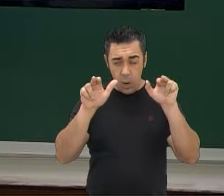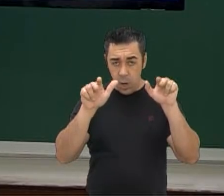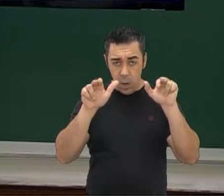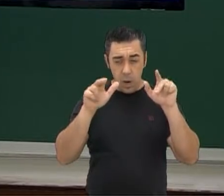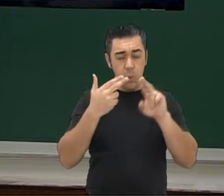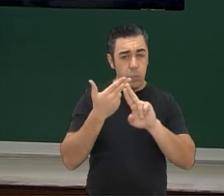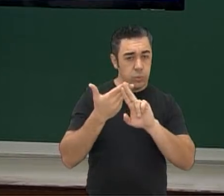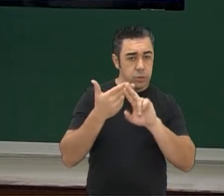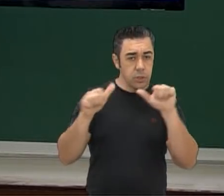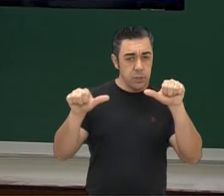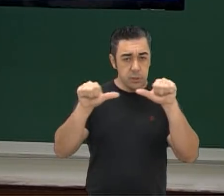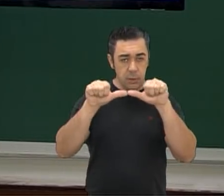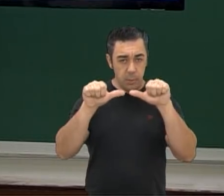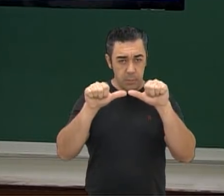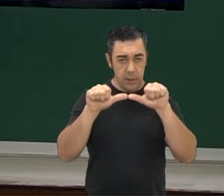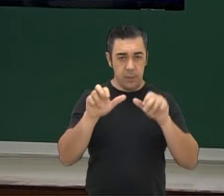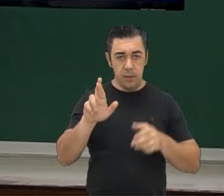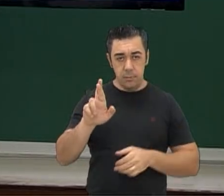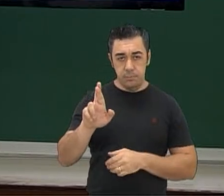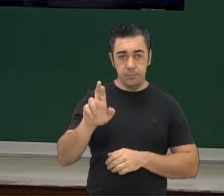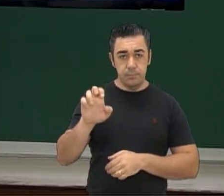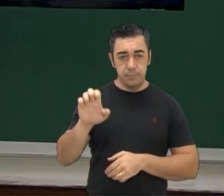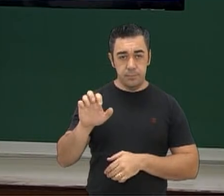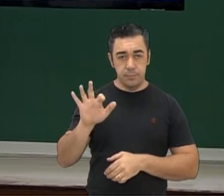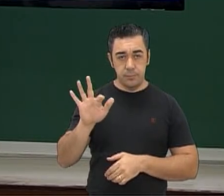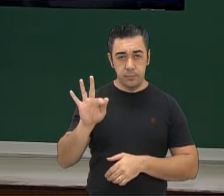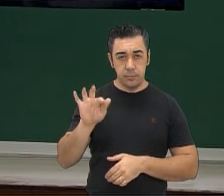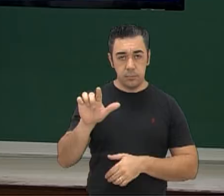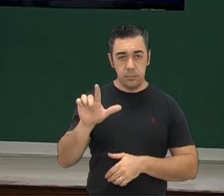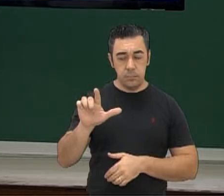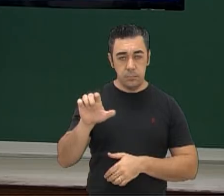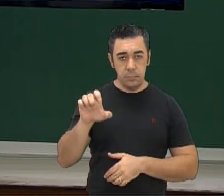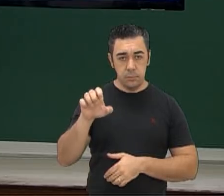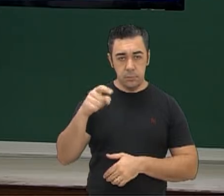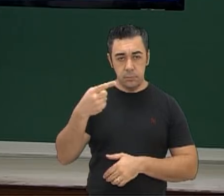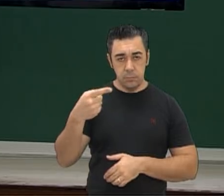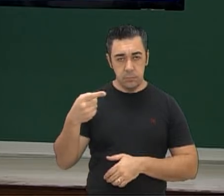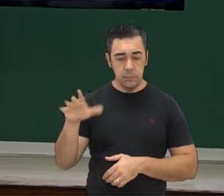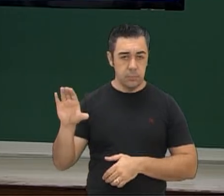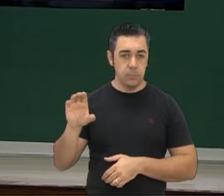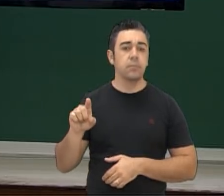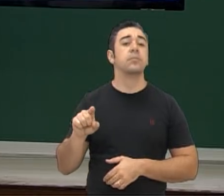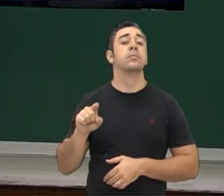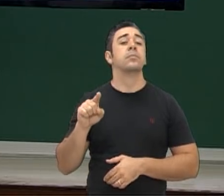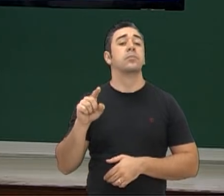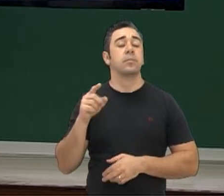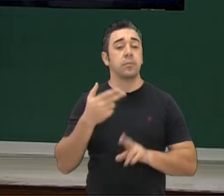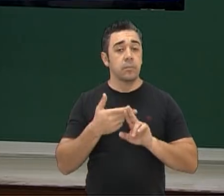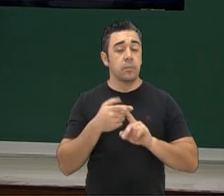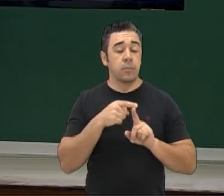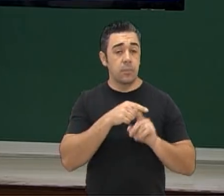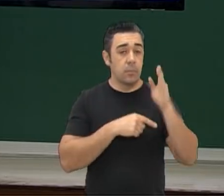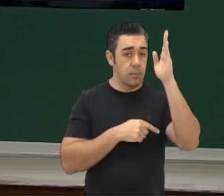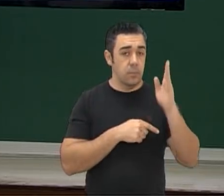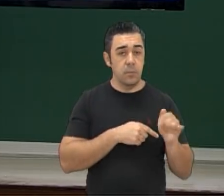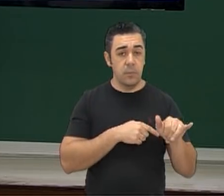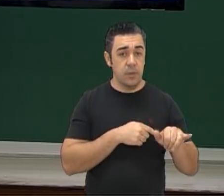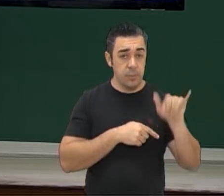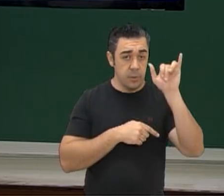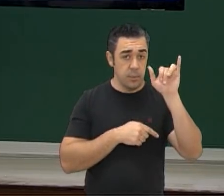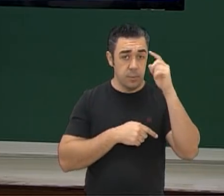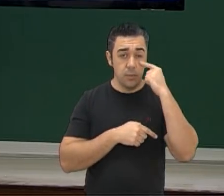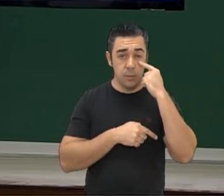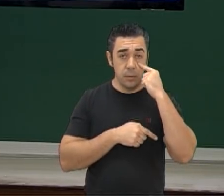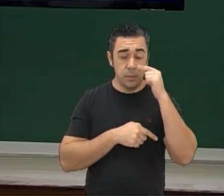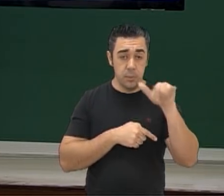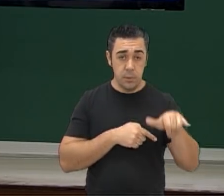a simetria de reflexão em relação ao eixo Y. Então, duas informações importantes. O eixo